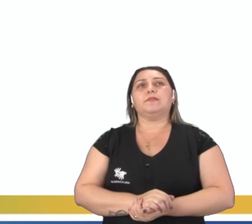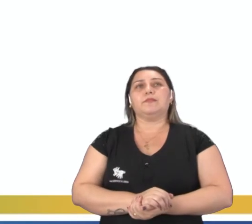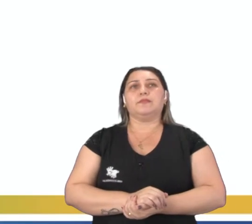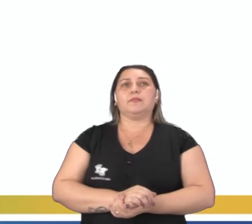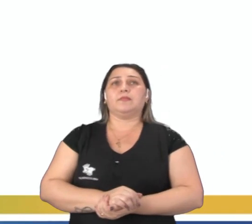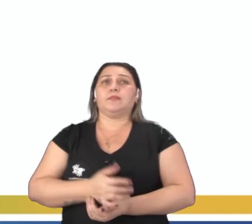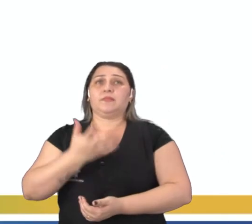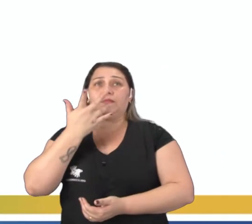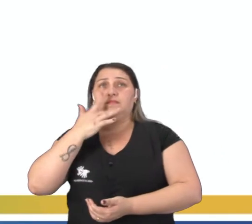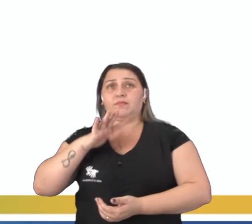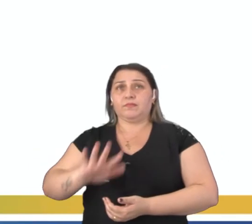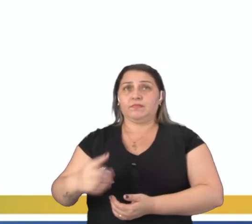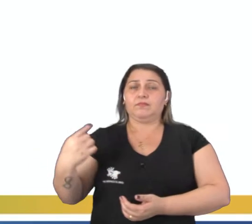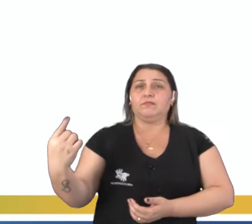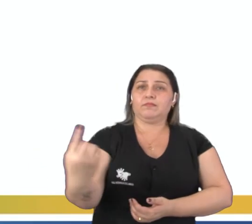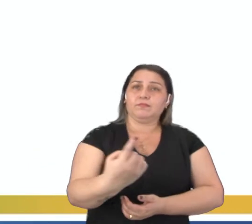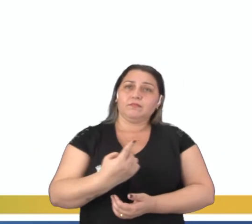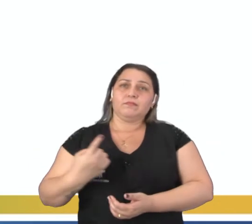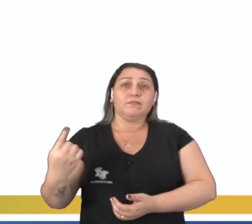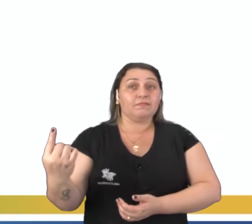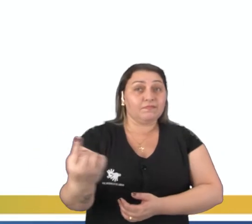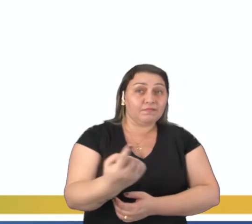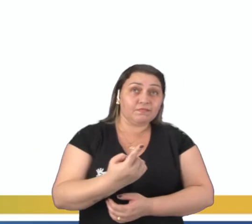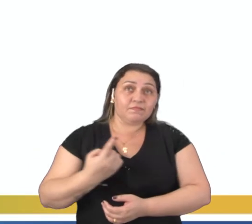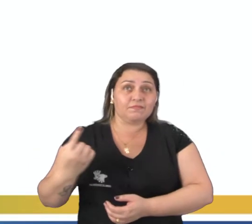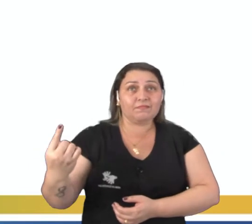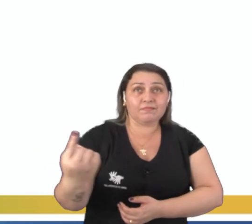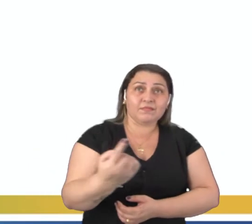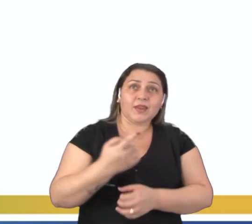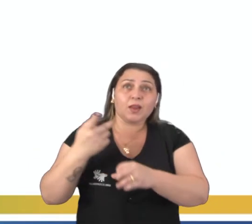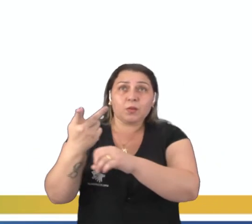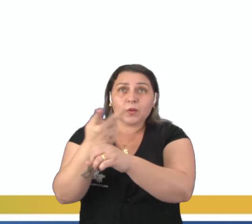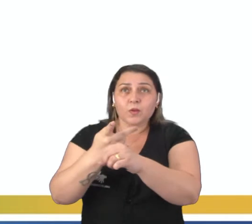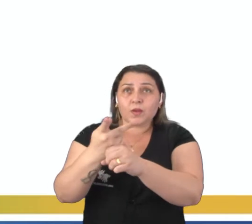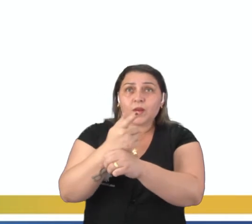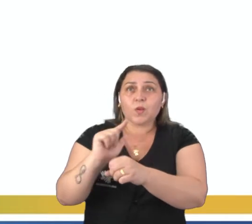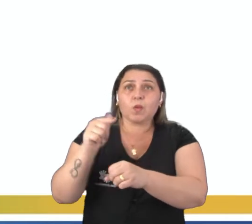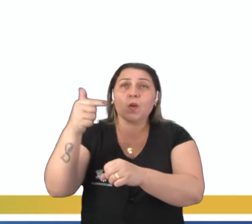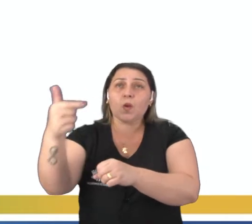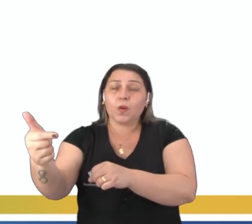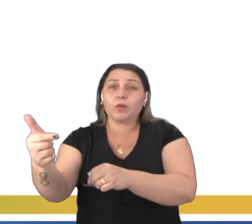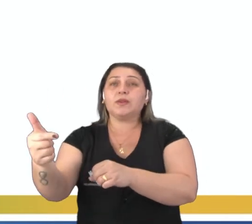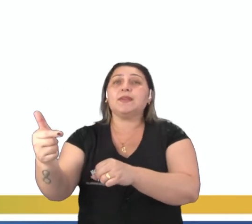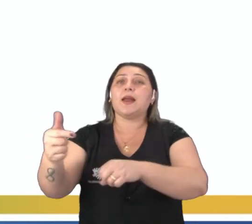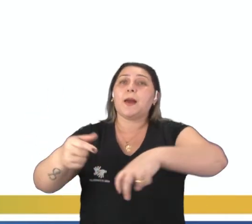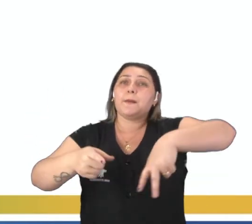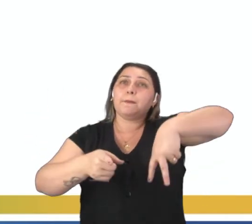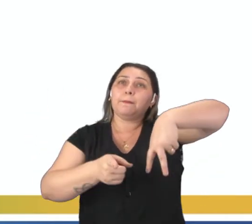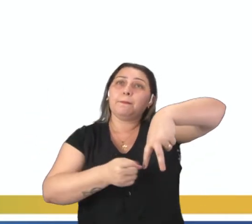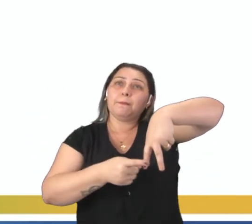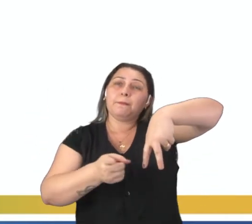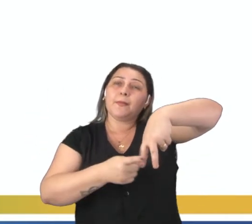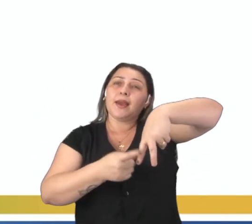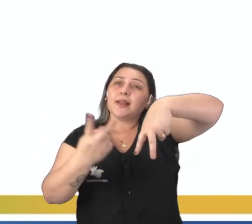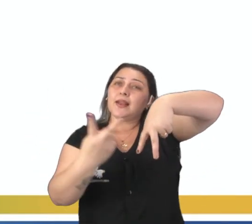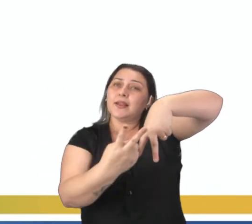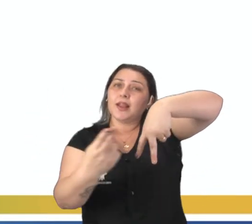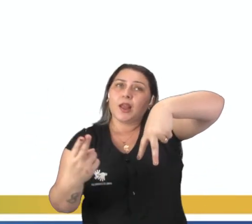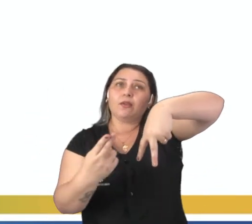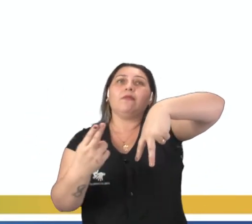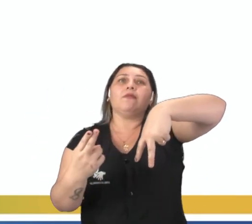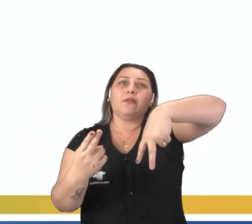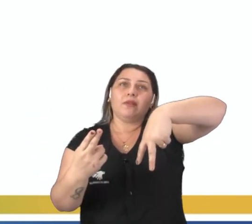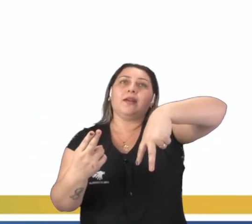leitura. A criança roda e roda e roda, procurando uma outra com pernas iguais